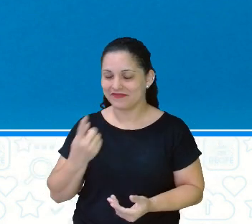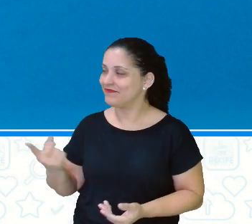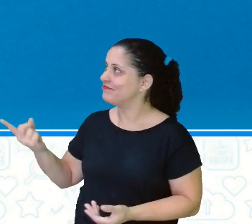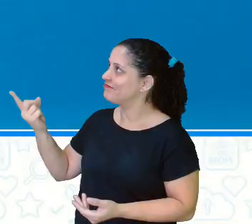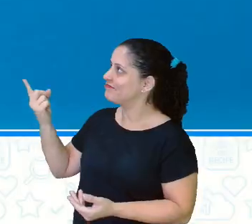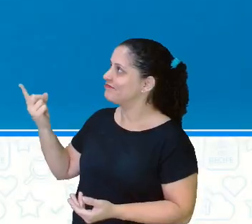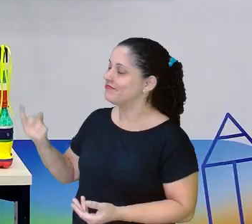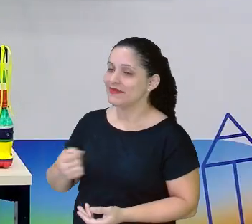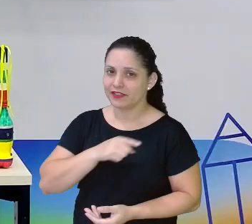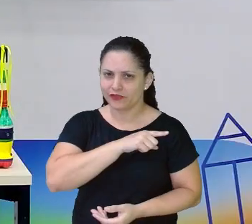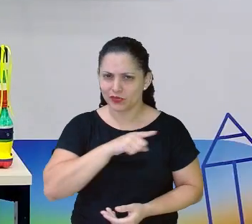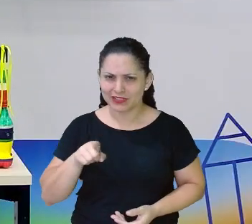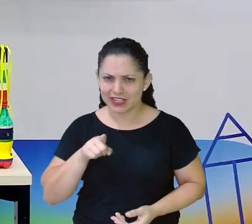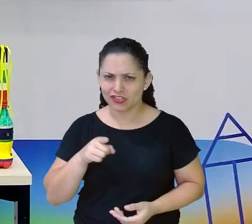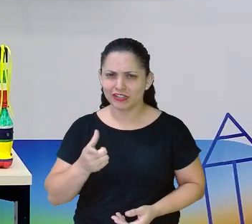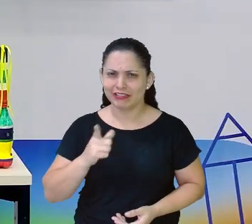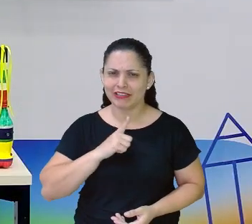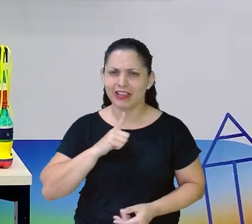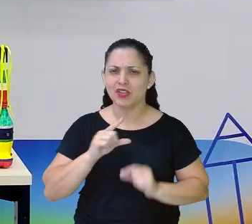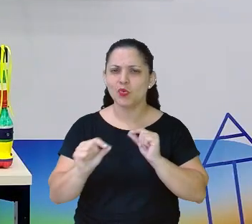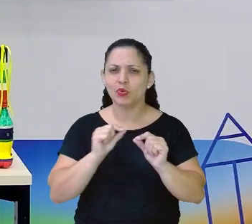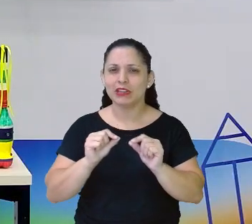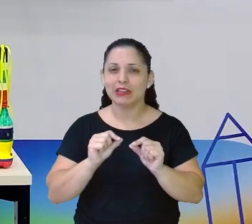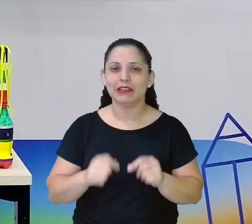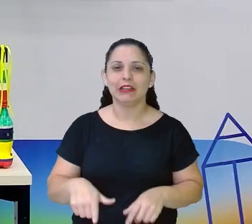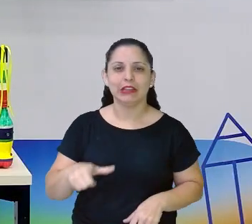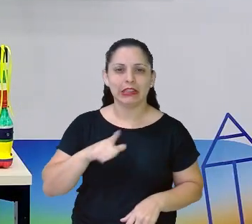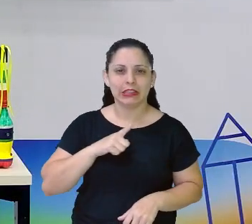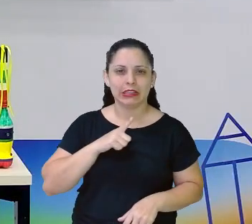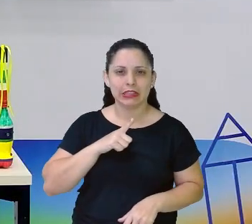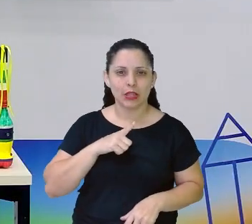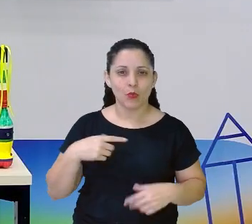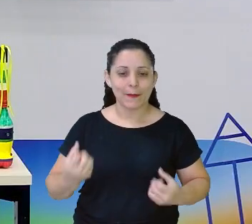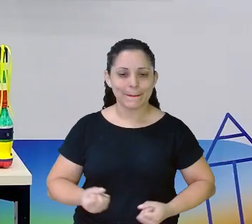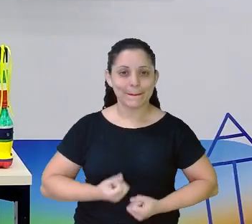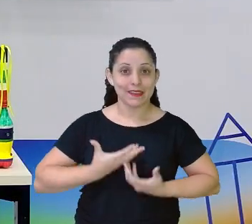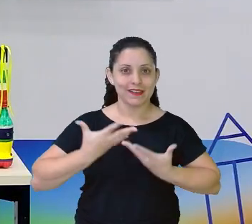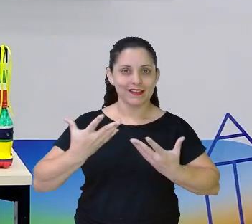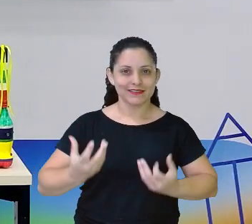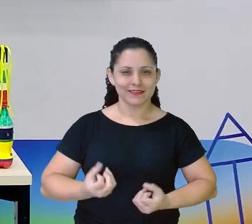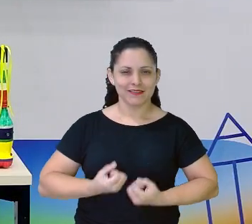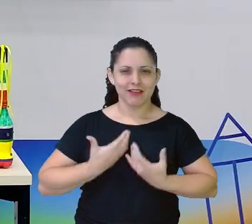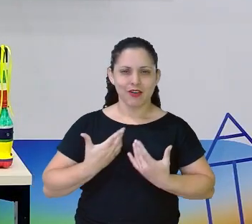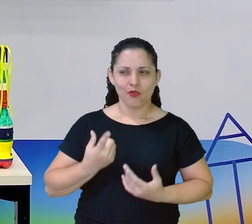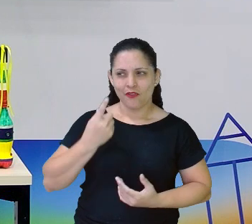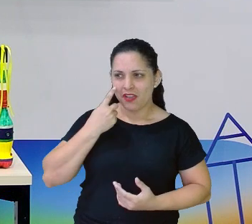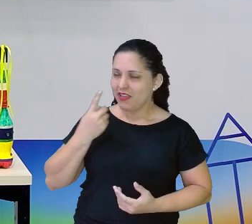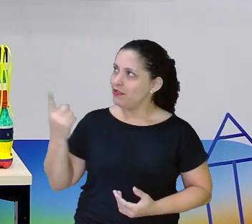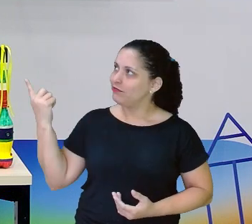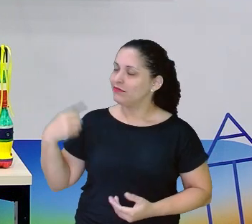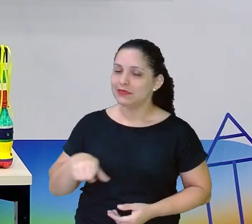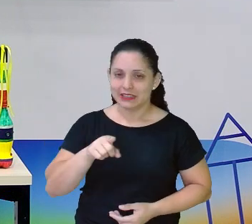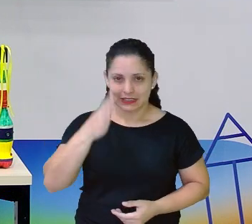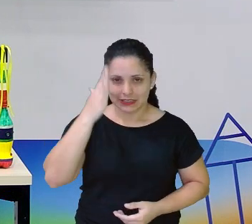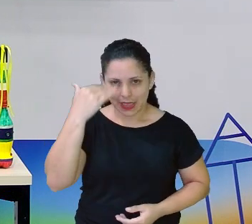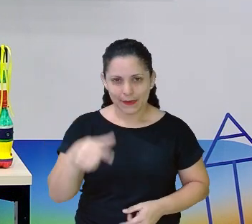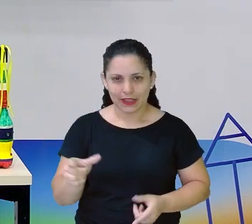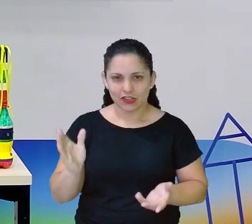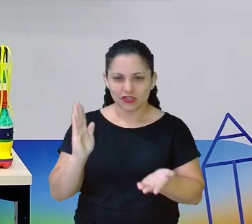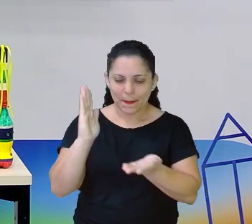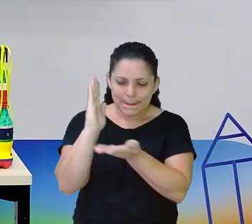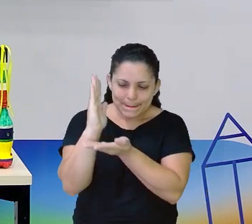vocês. Deixar aqui como sugestão, como dicas e já dizer. Faz o seguinte, sabe aquelas garrafinhas PET de 250